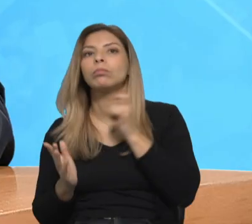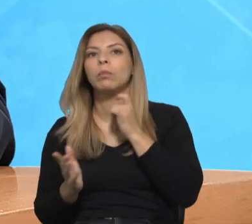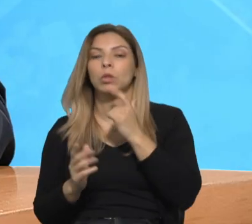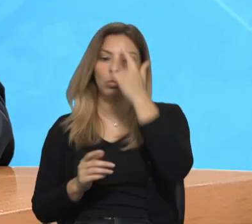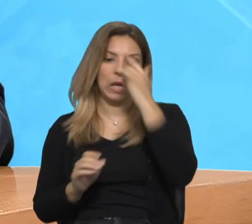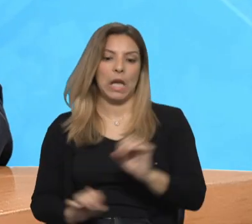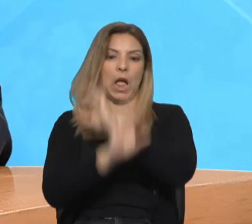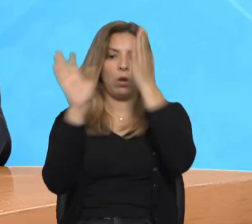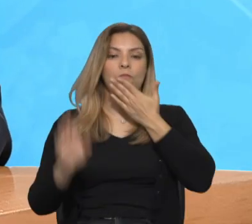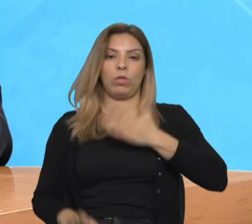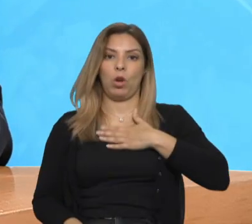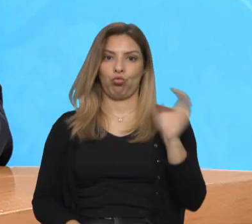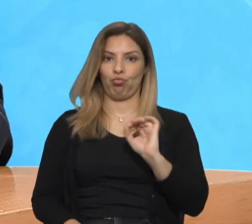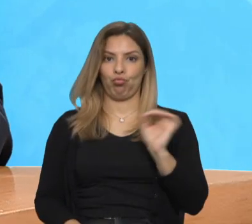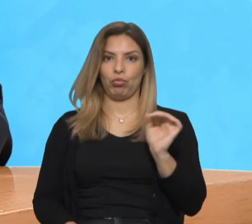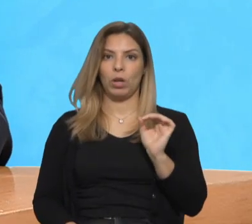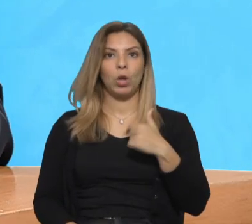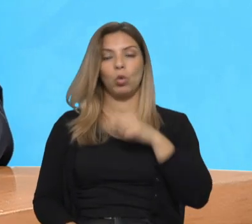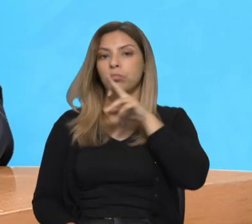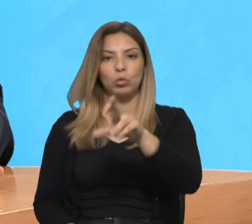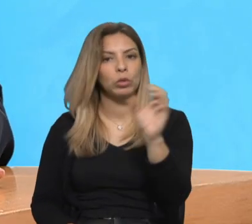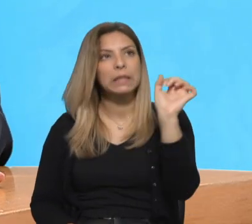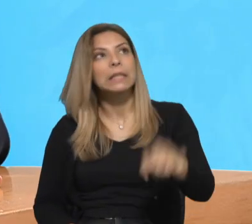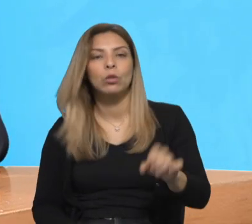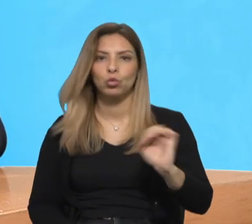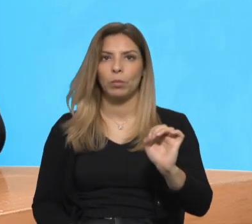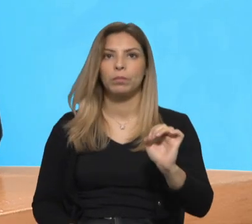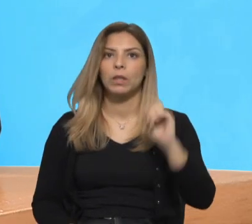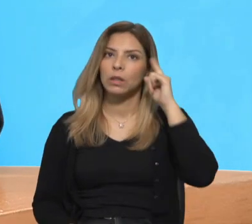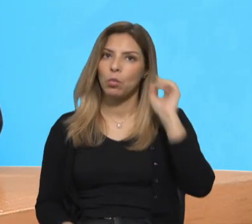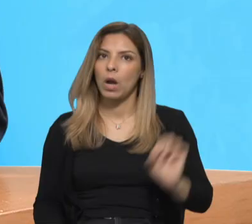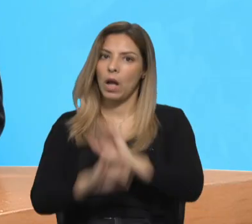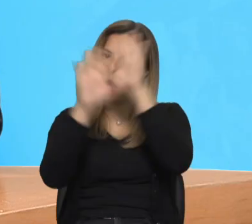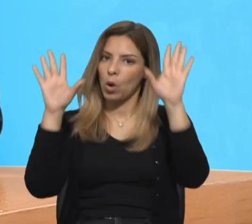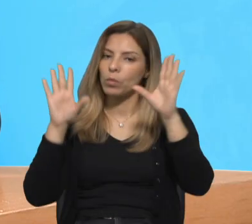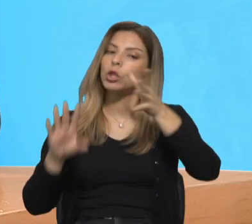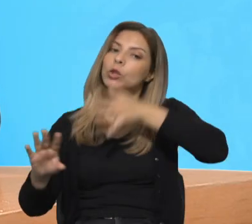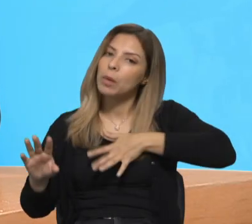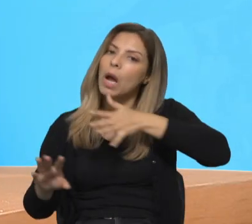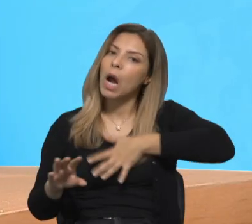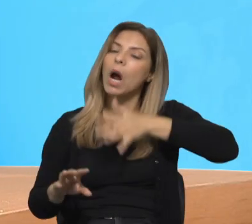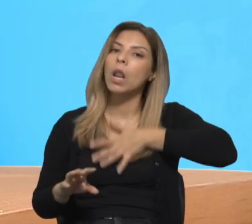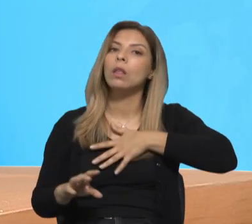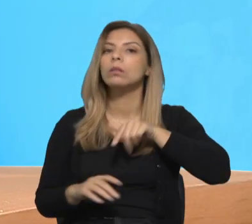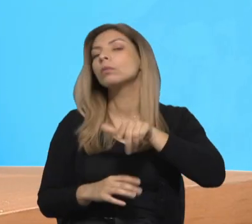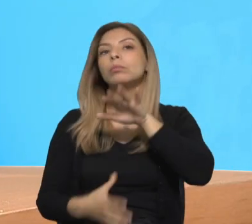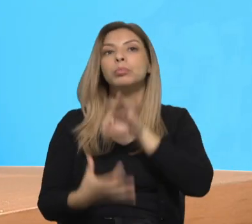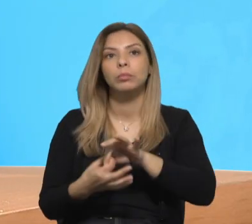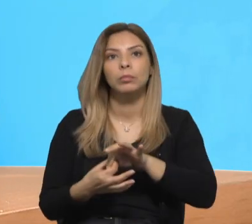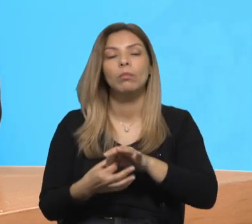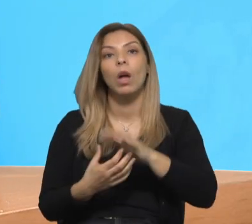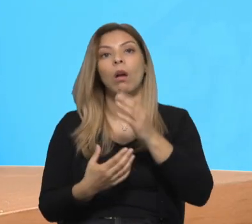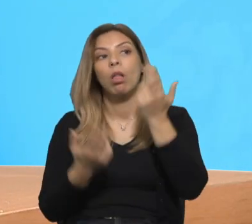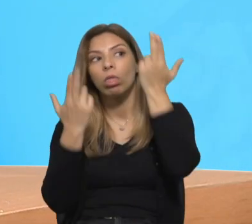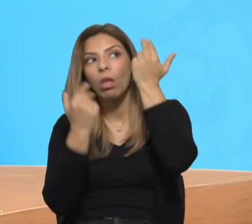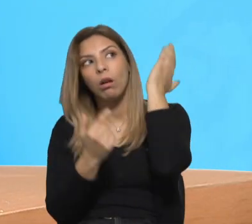claro entre nós os dois, e eu não lhe disse que sim, quando isto ficou claro e ele me explicou que esta questão da obediência é